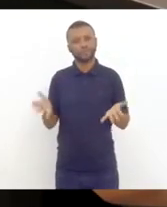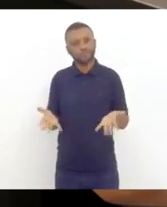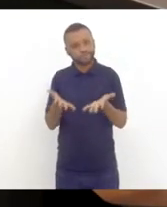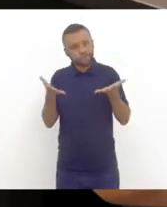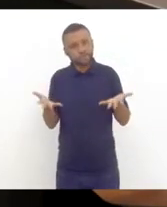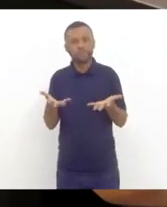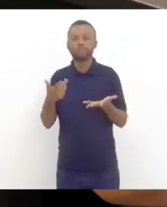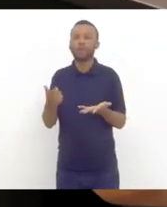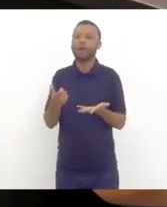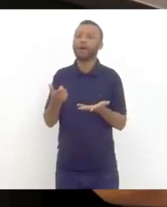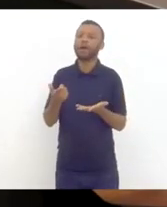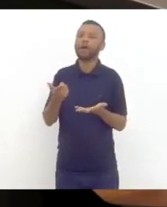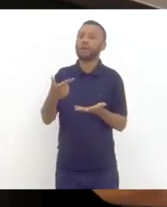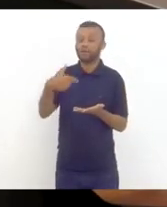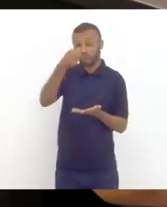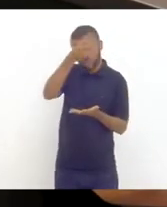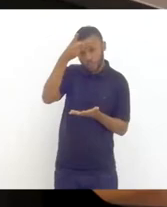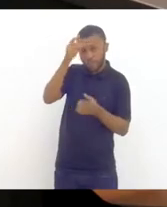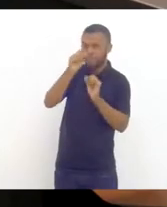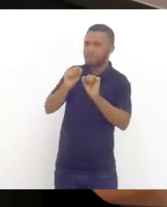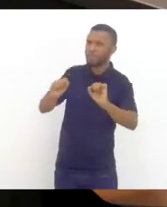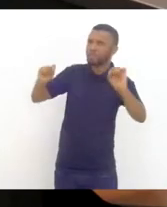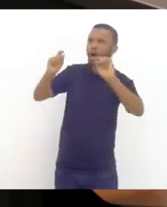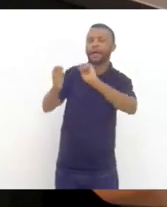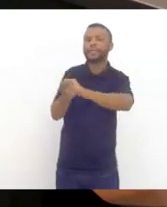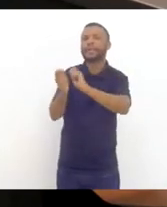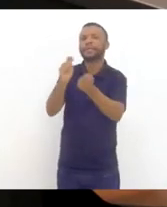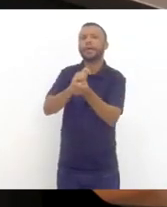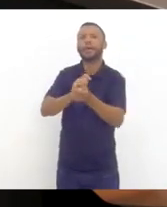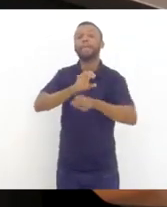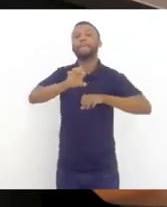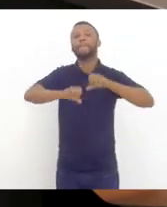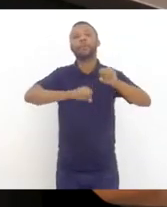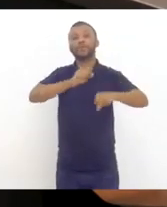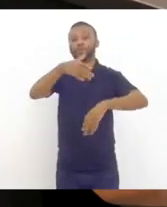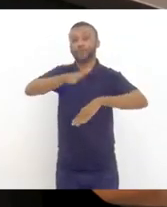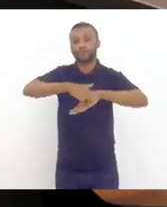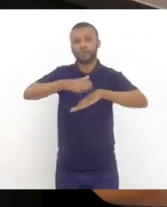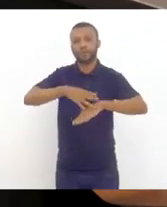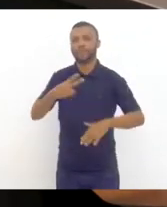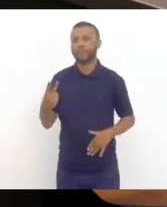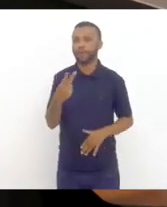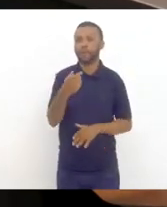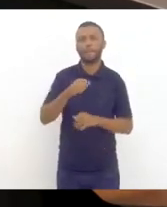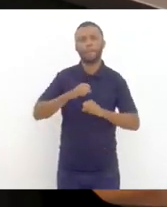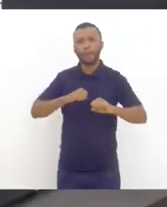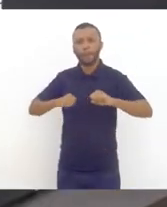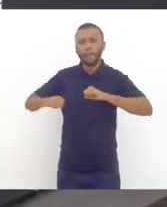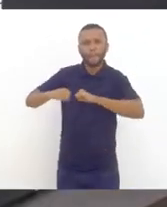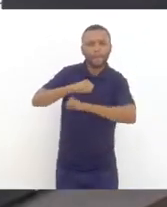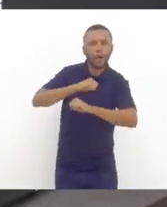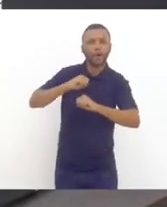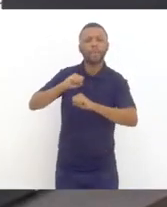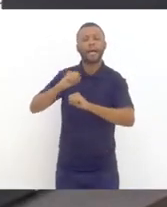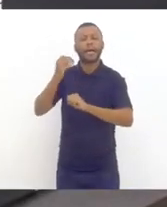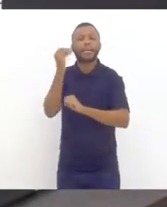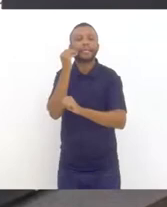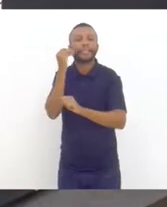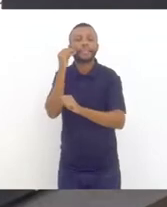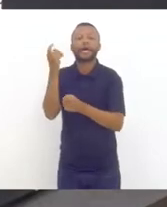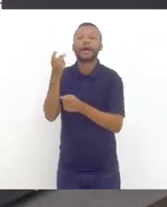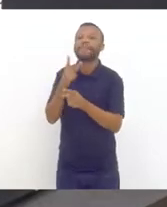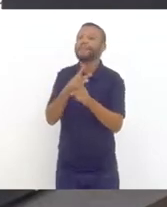que os municípios se adequem, busquem valorizar o combate ao abandono escolar, busquem